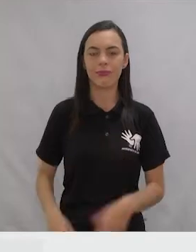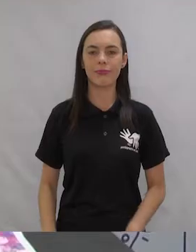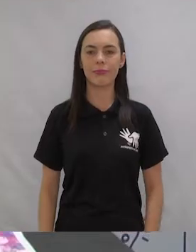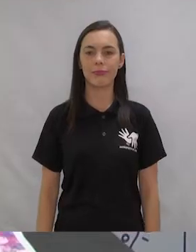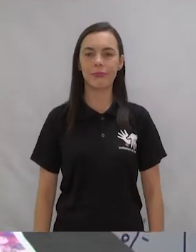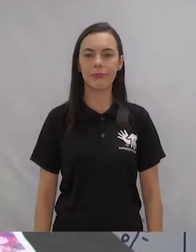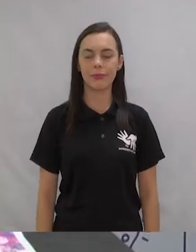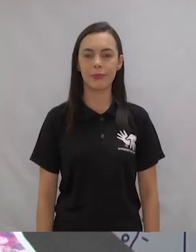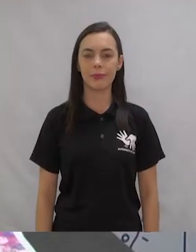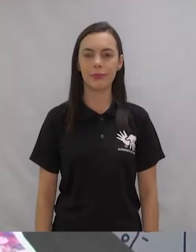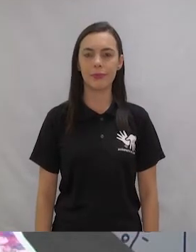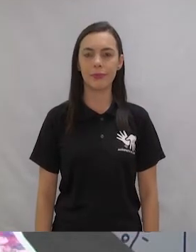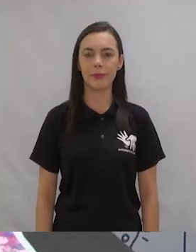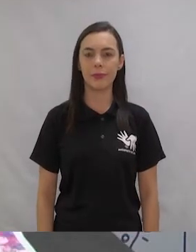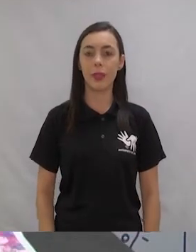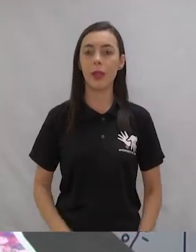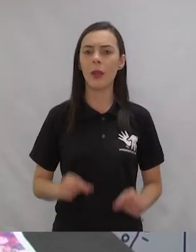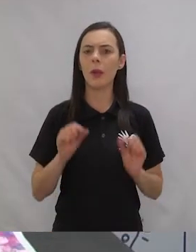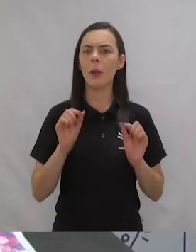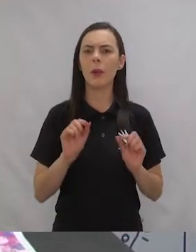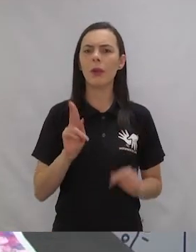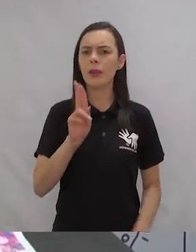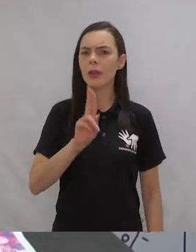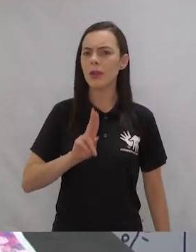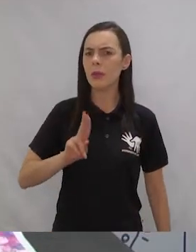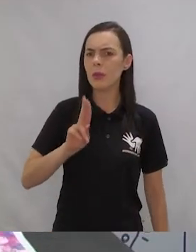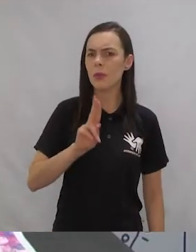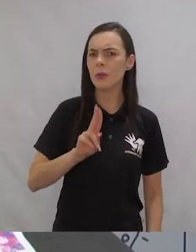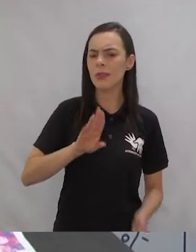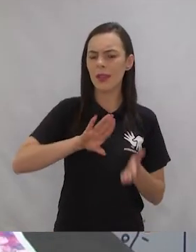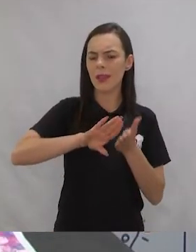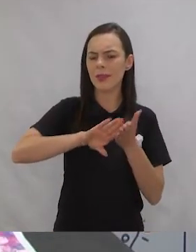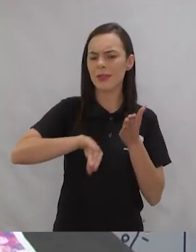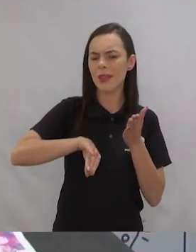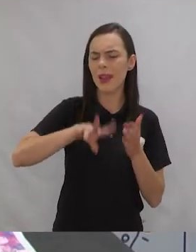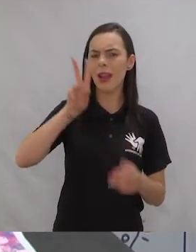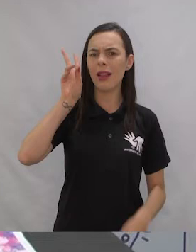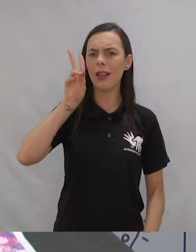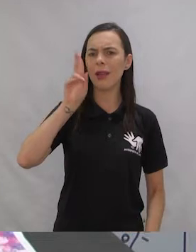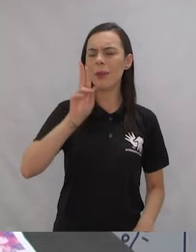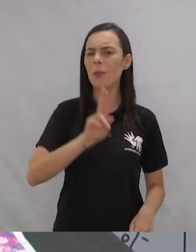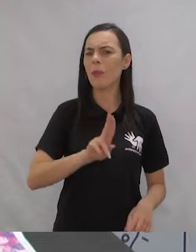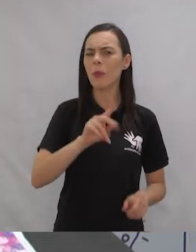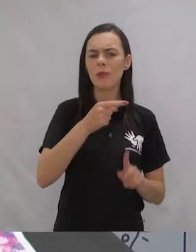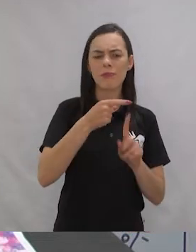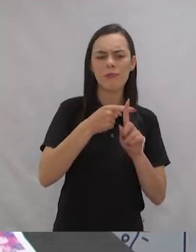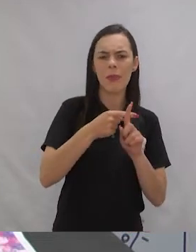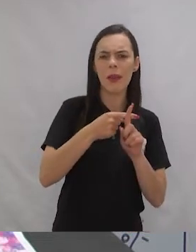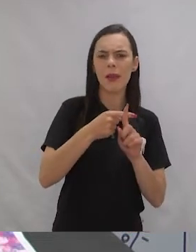Derrubou 6. Qual é a operação? Tirou, perdeu,